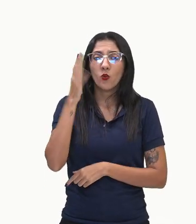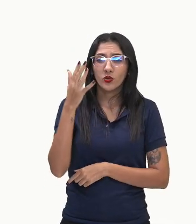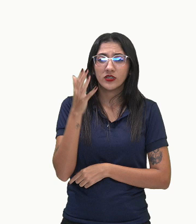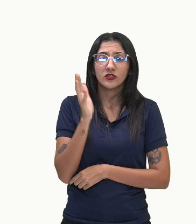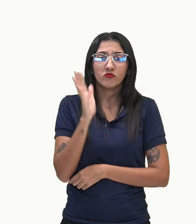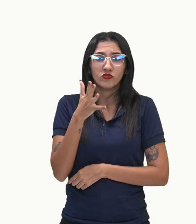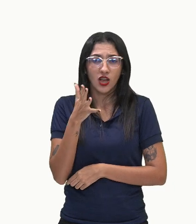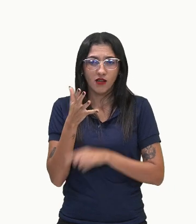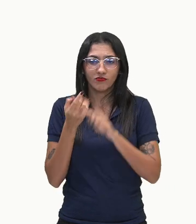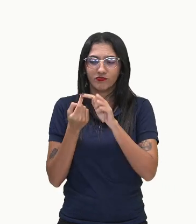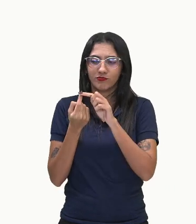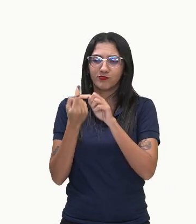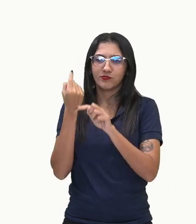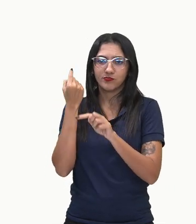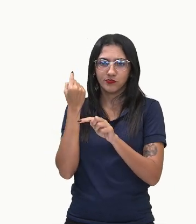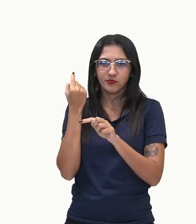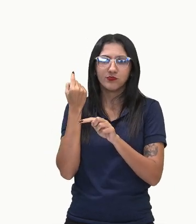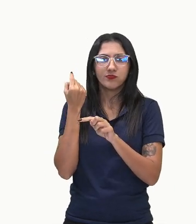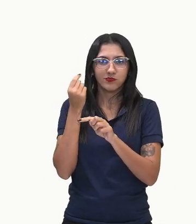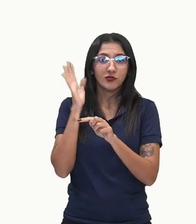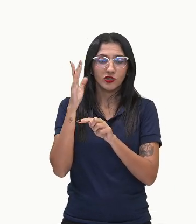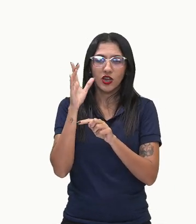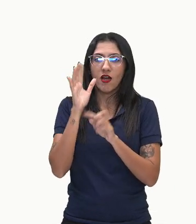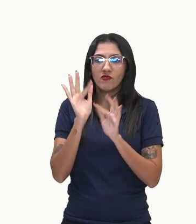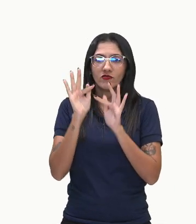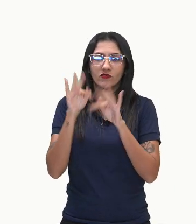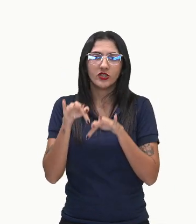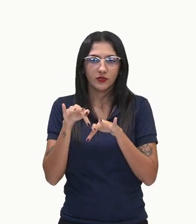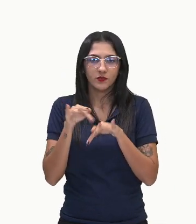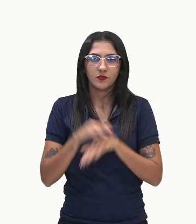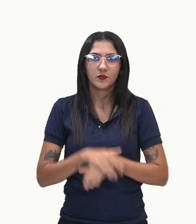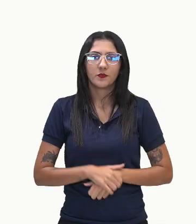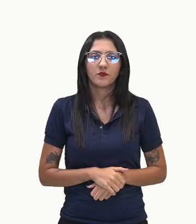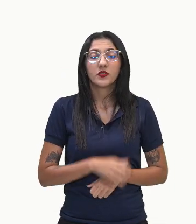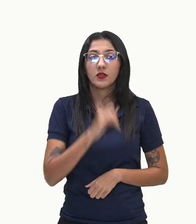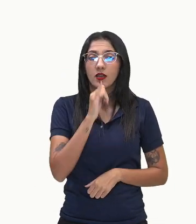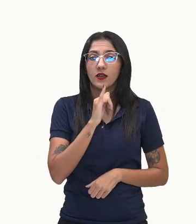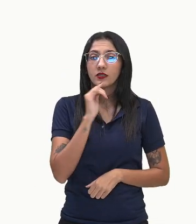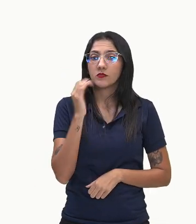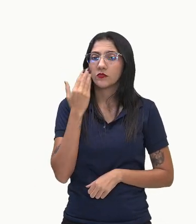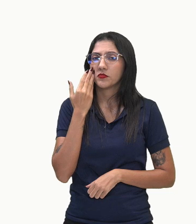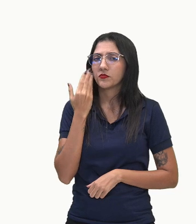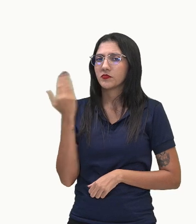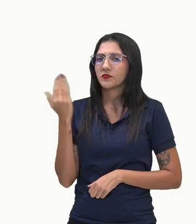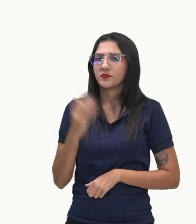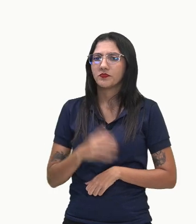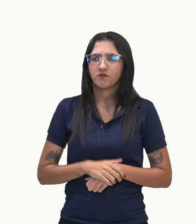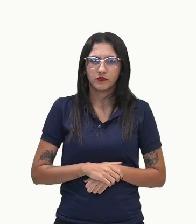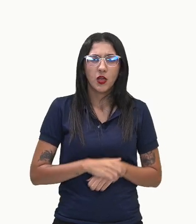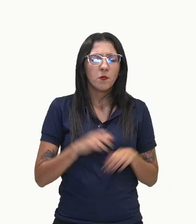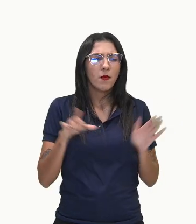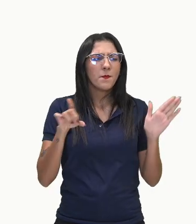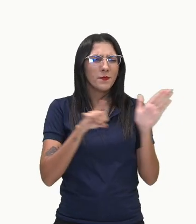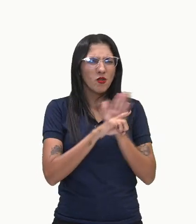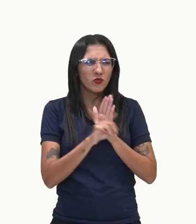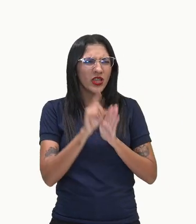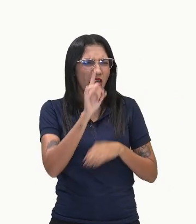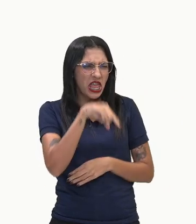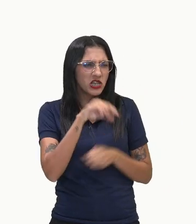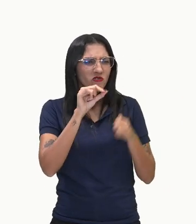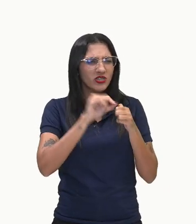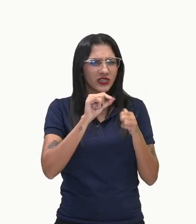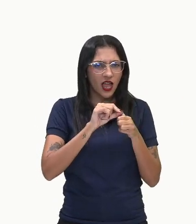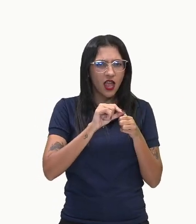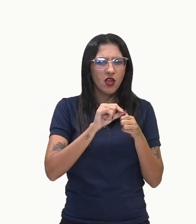aconteceu, certo? Decorrido ou acabado. Exemplo, eles fizeram isso mesmo?